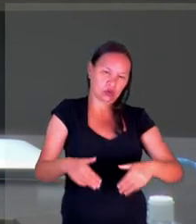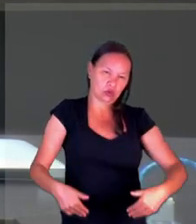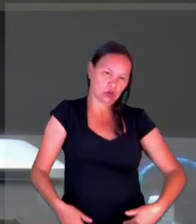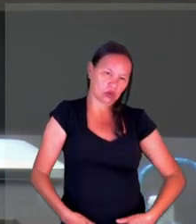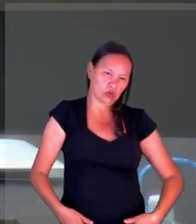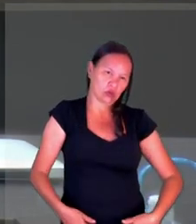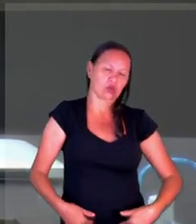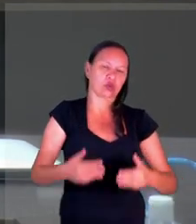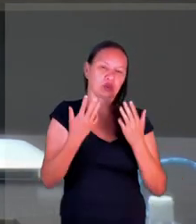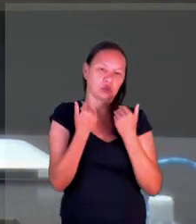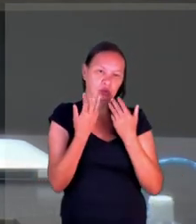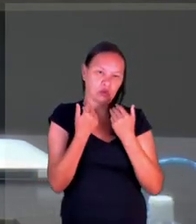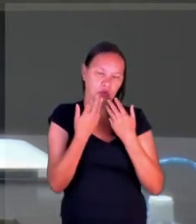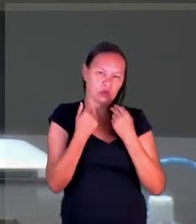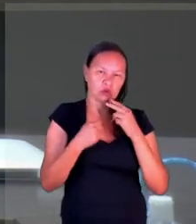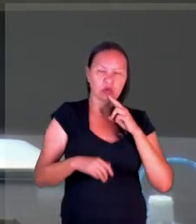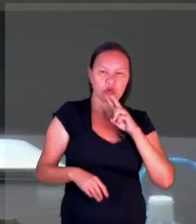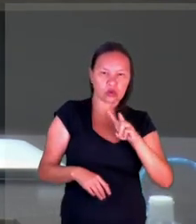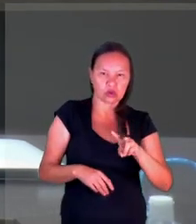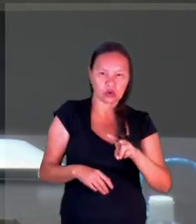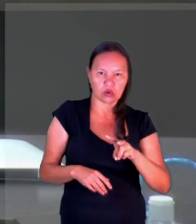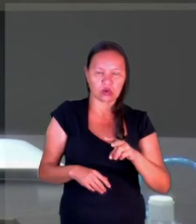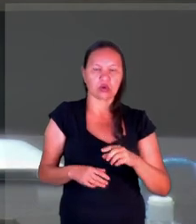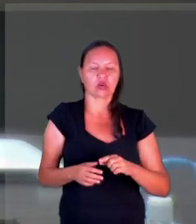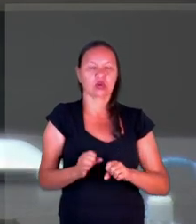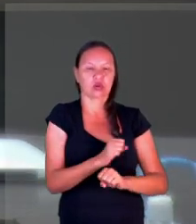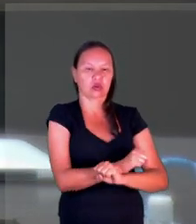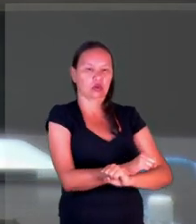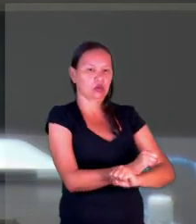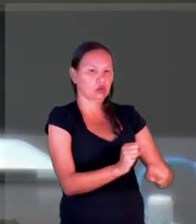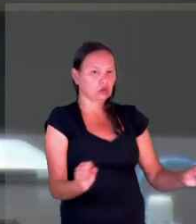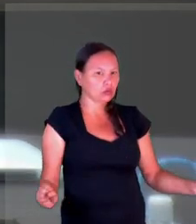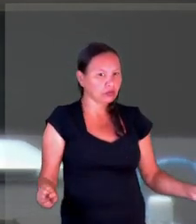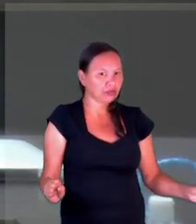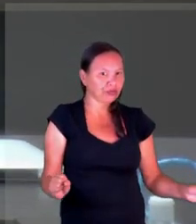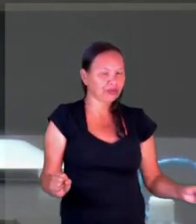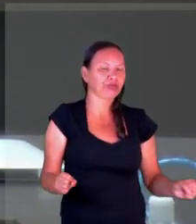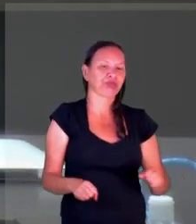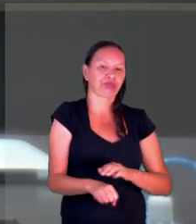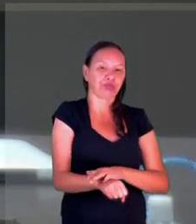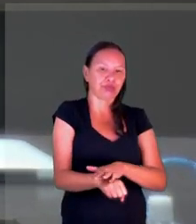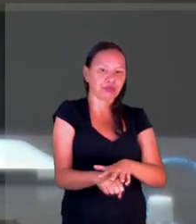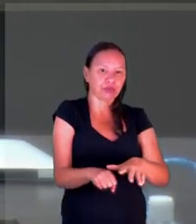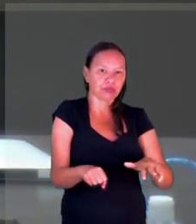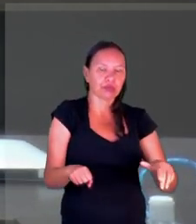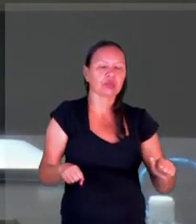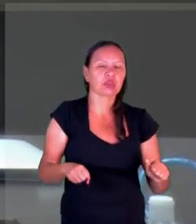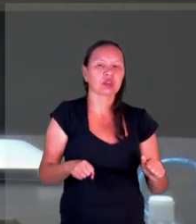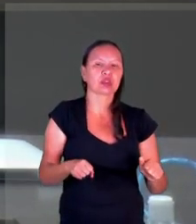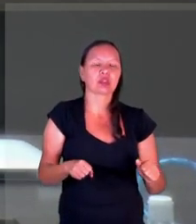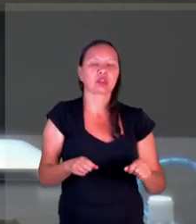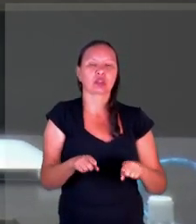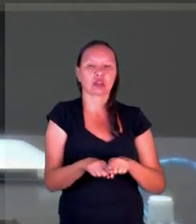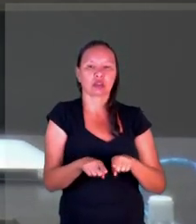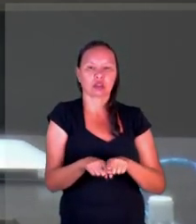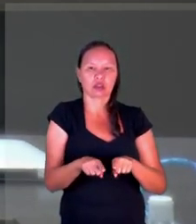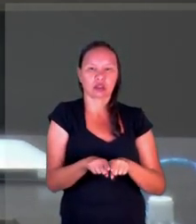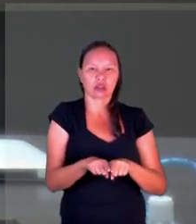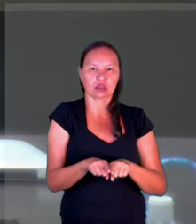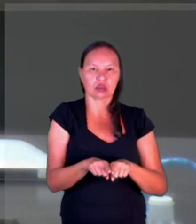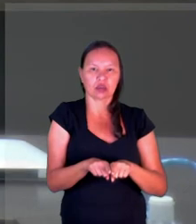deve ser observado ela deve ser livre de substâncias tóxicas e adversas E